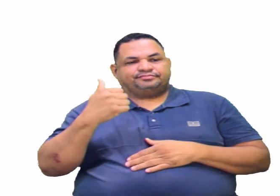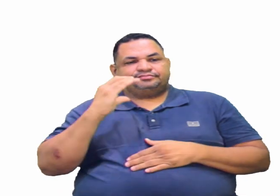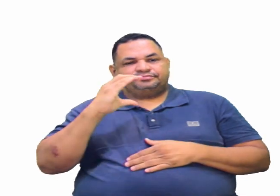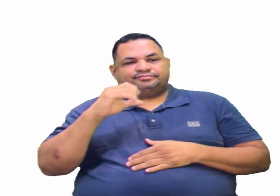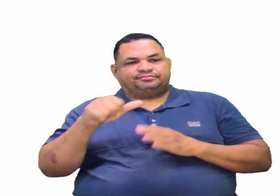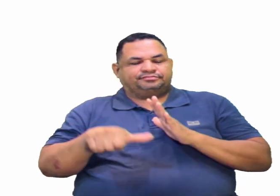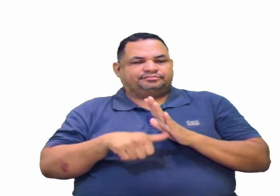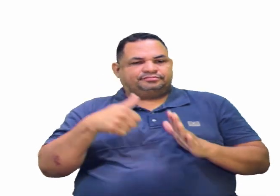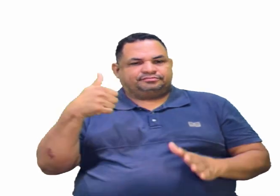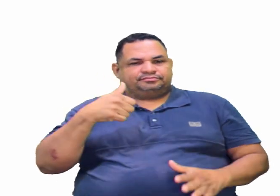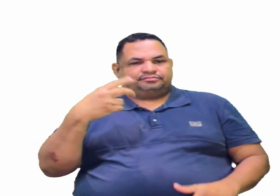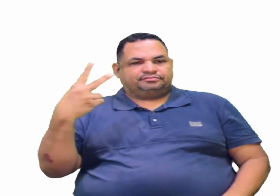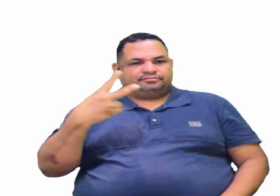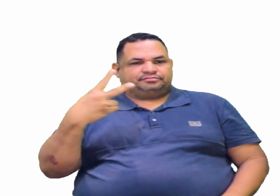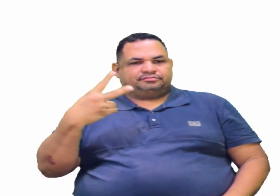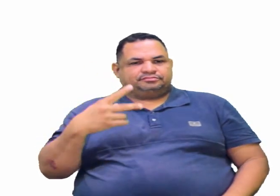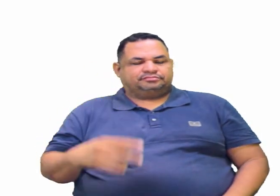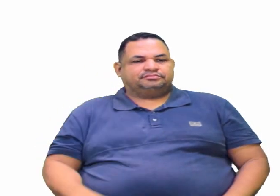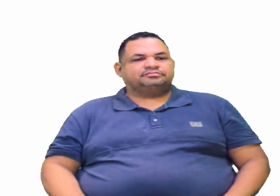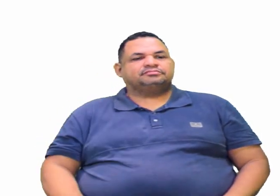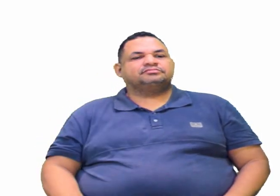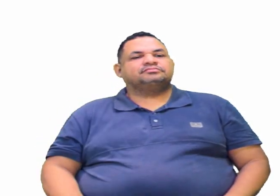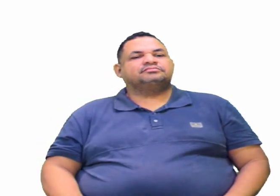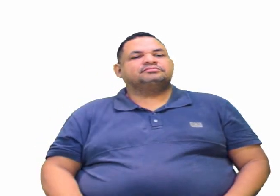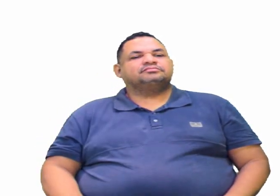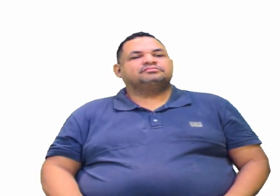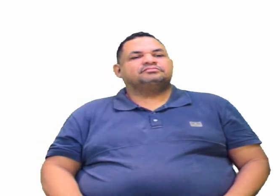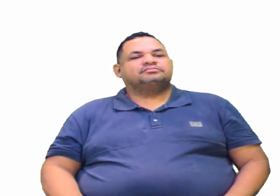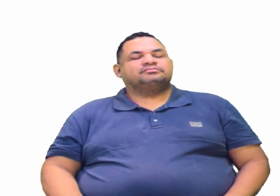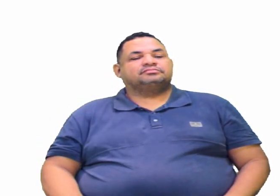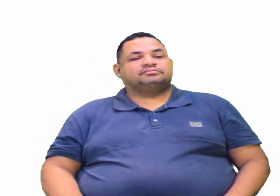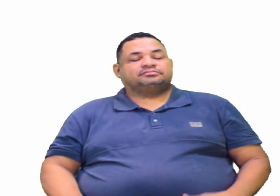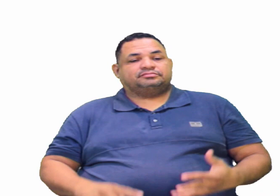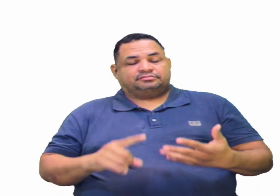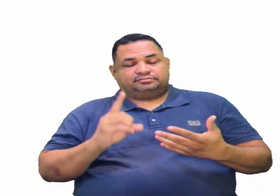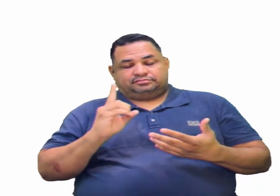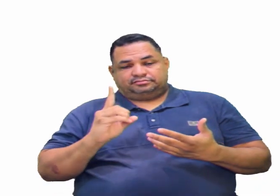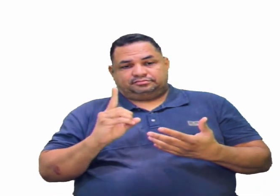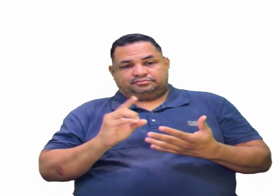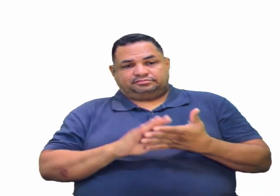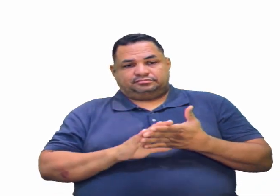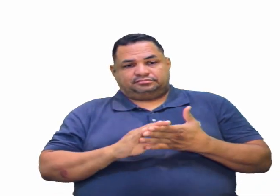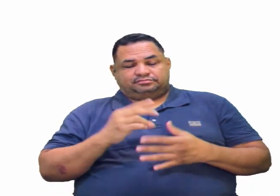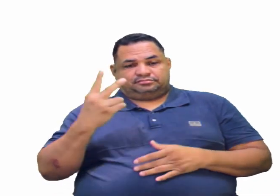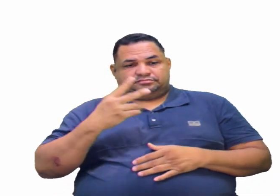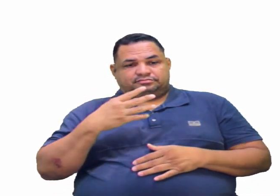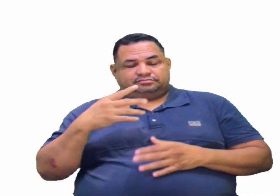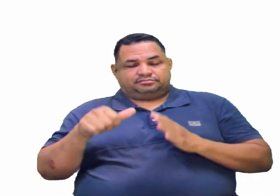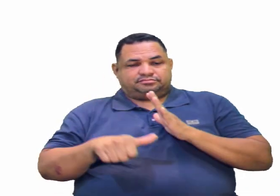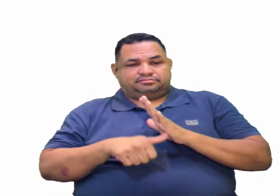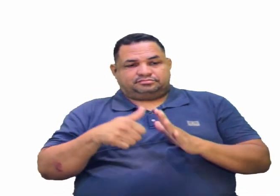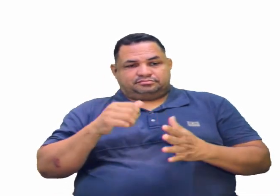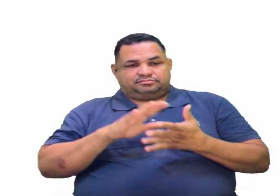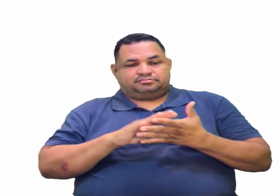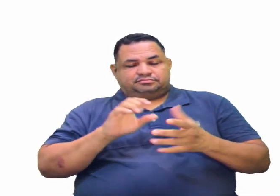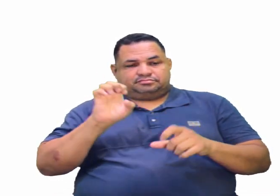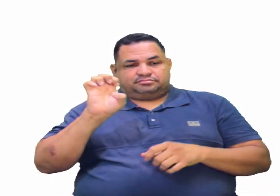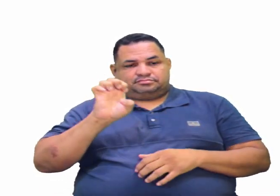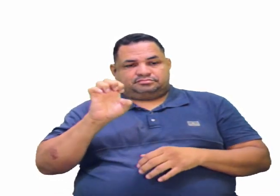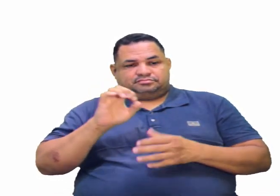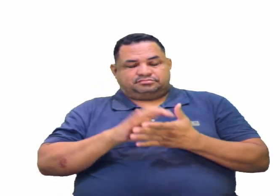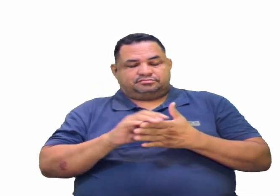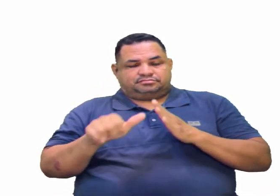e secundária, para mim tá certa. D, secundária e primária, errada. E a letra E